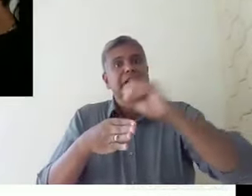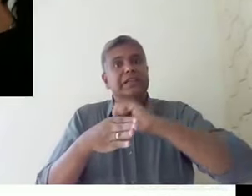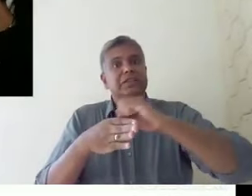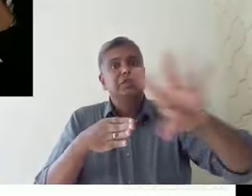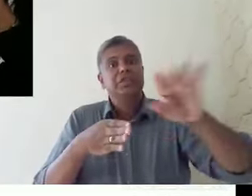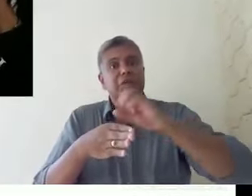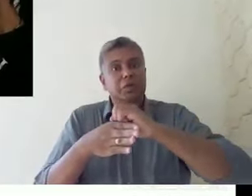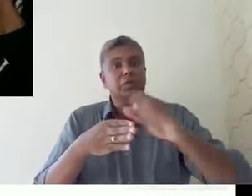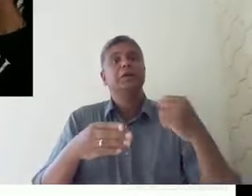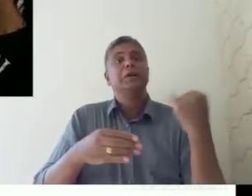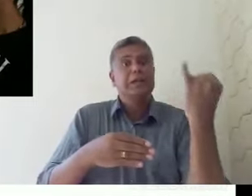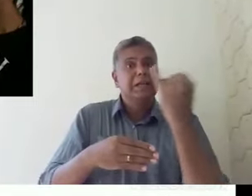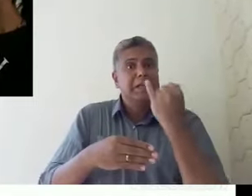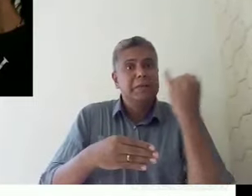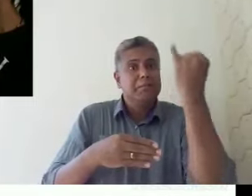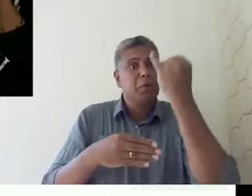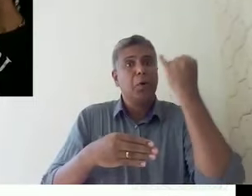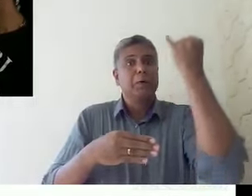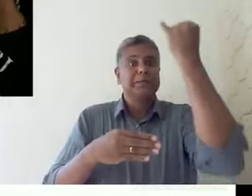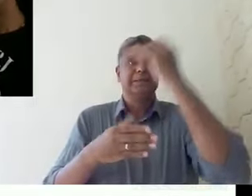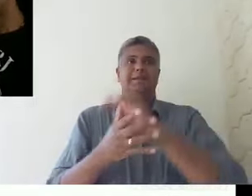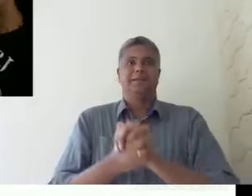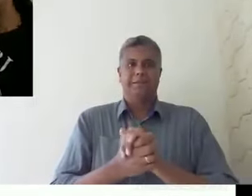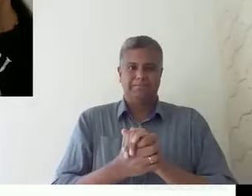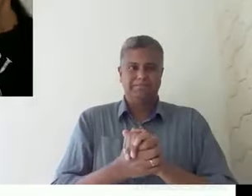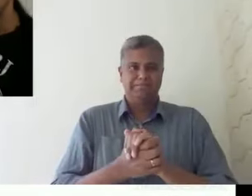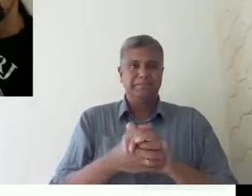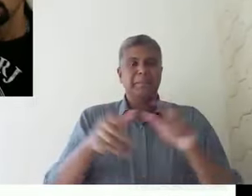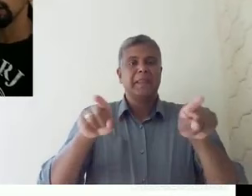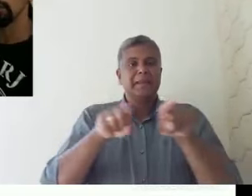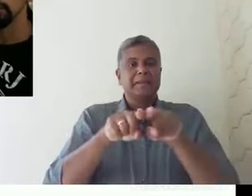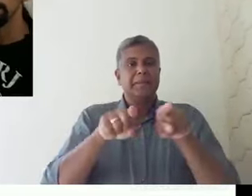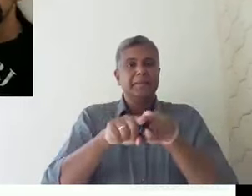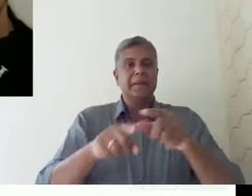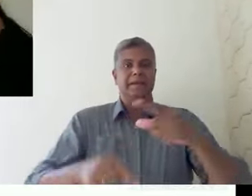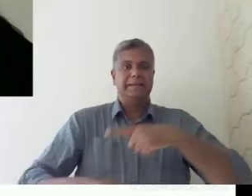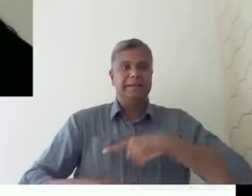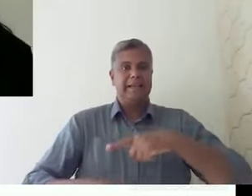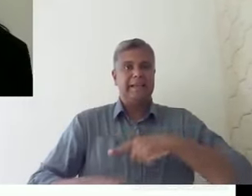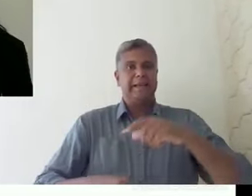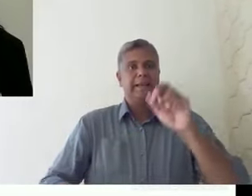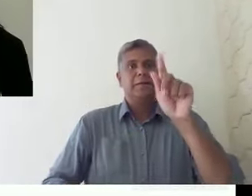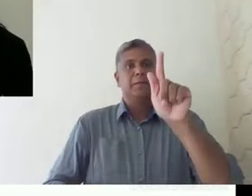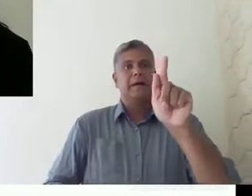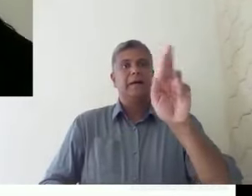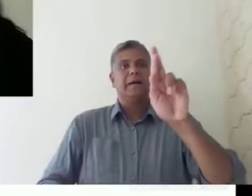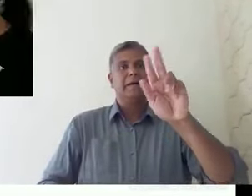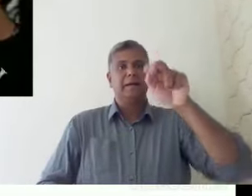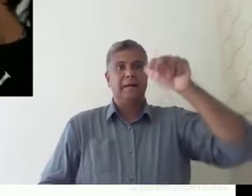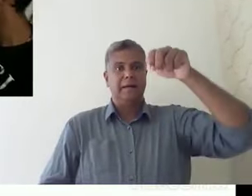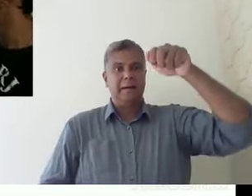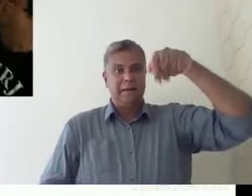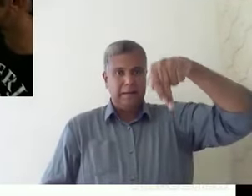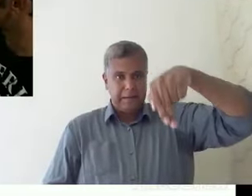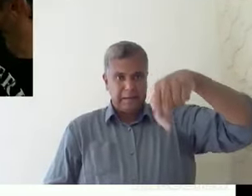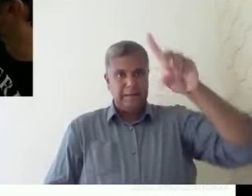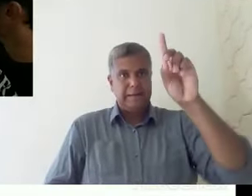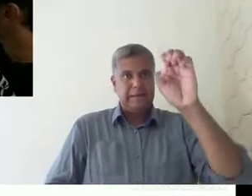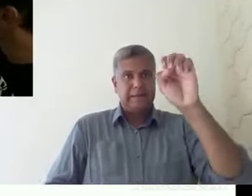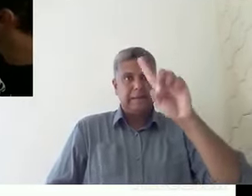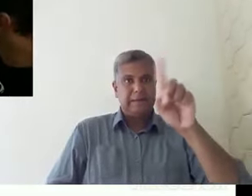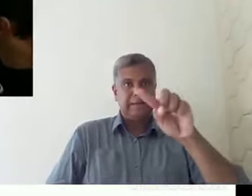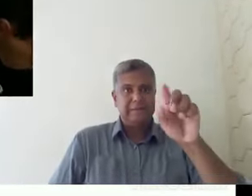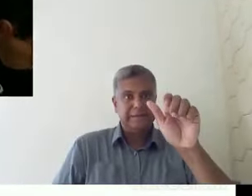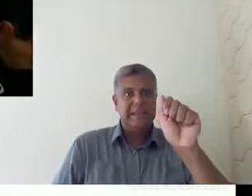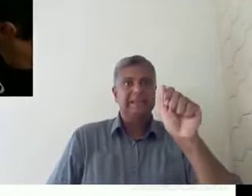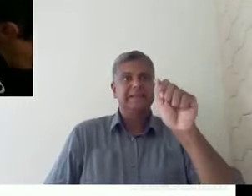Outro exemplo que a gente tem de grandeza vetorial é uma parada chamada de campo. Nesse caso